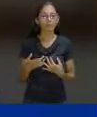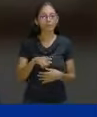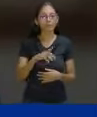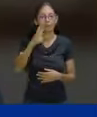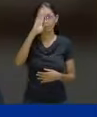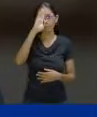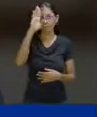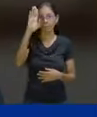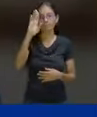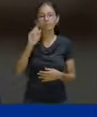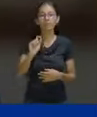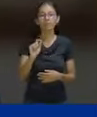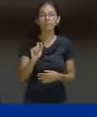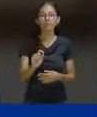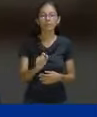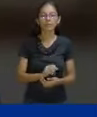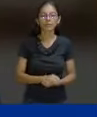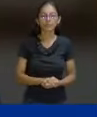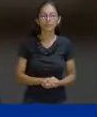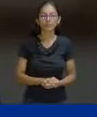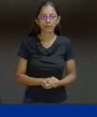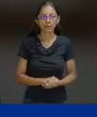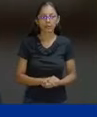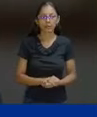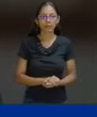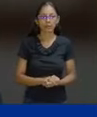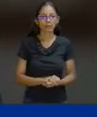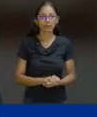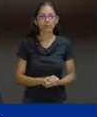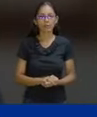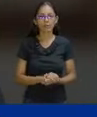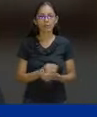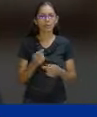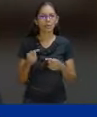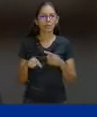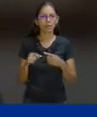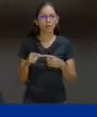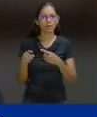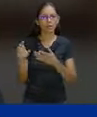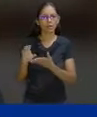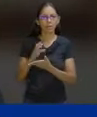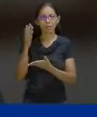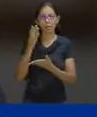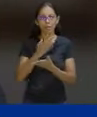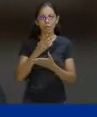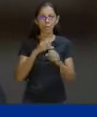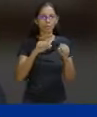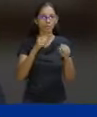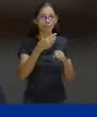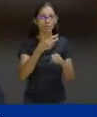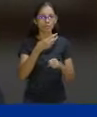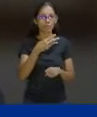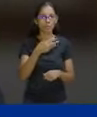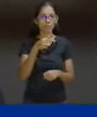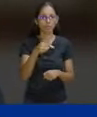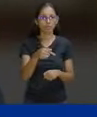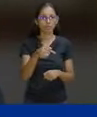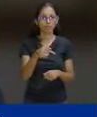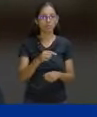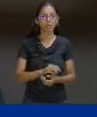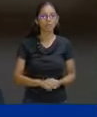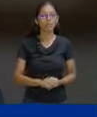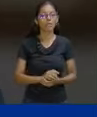a despesa não foi a não análise das contas à luz do artigo 37, né, ou